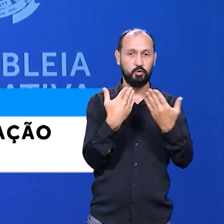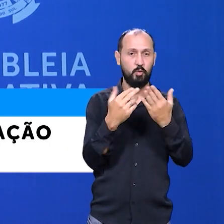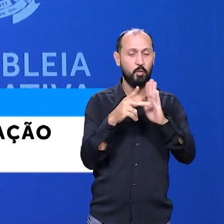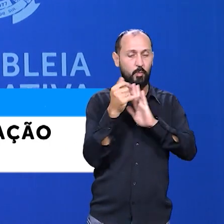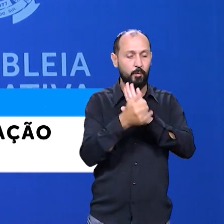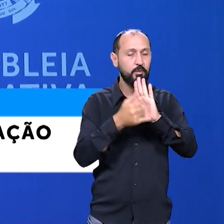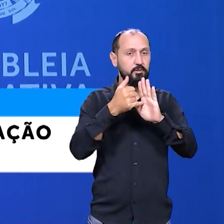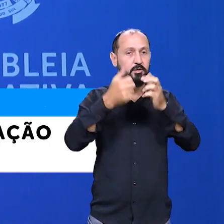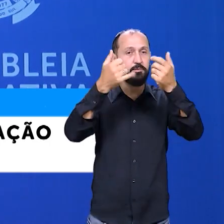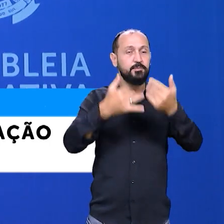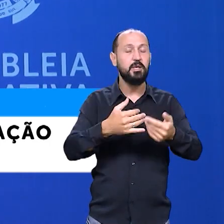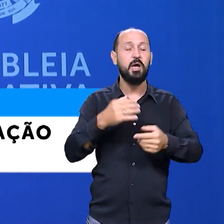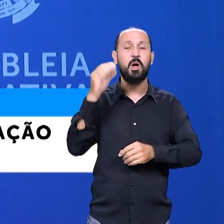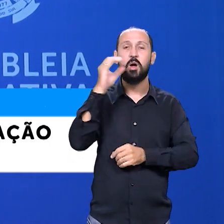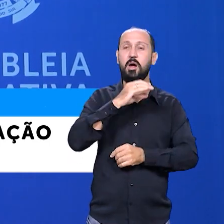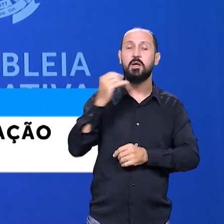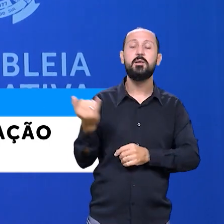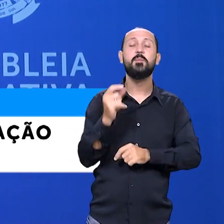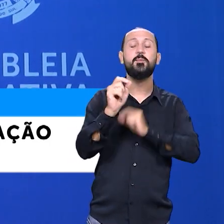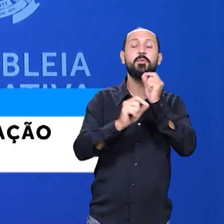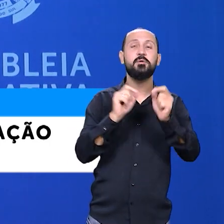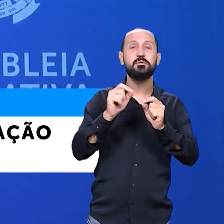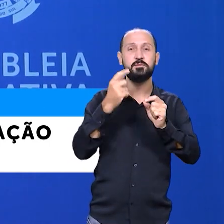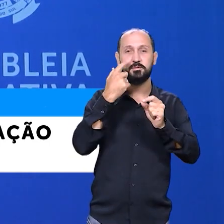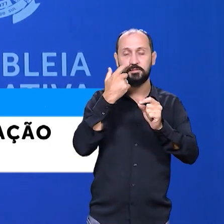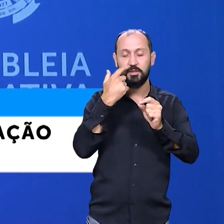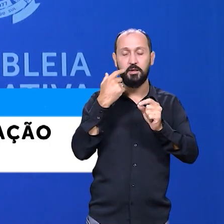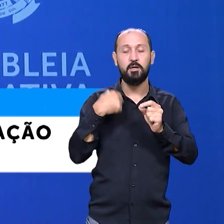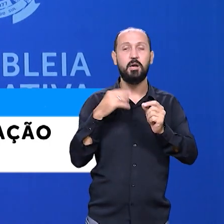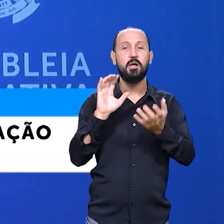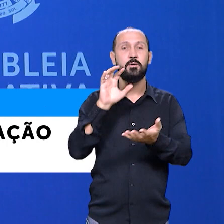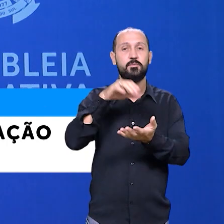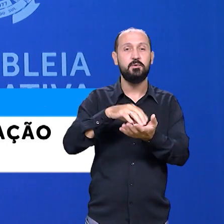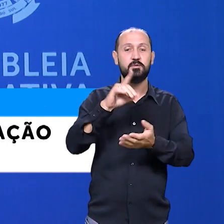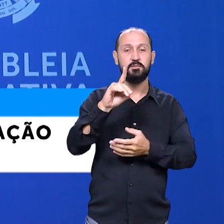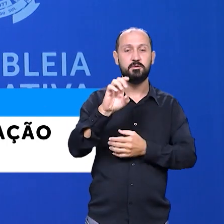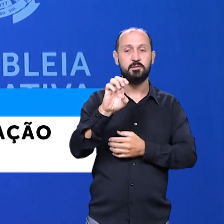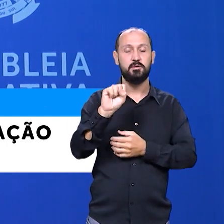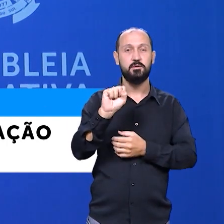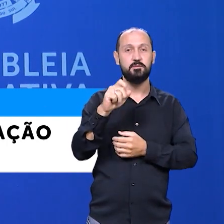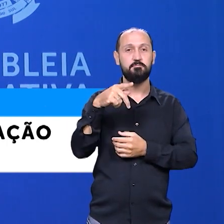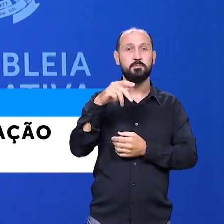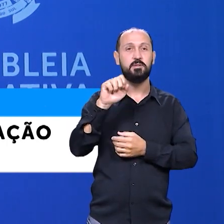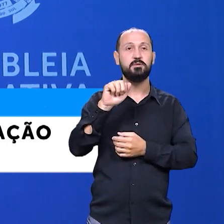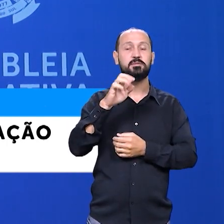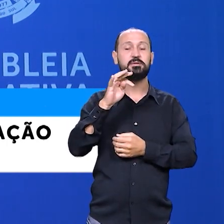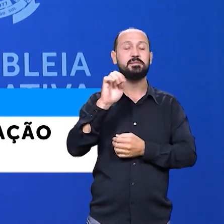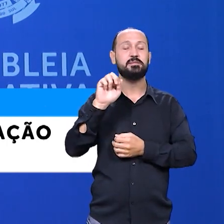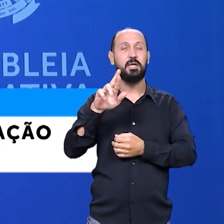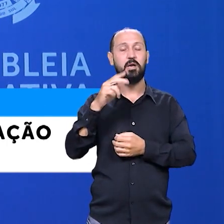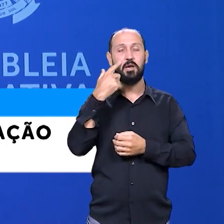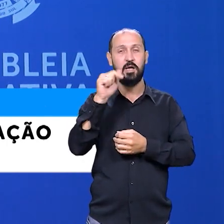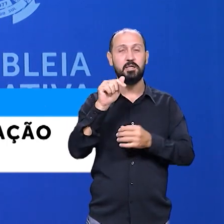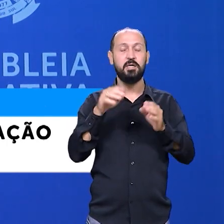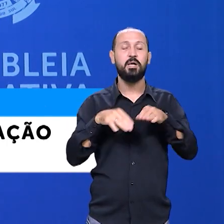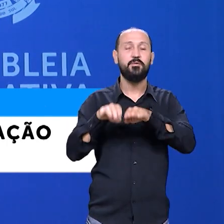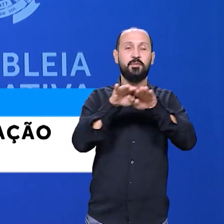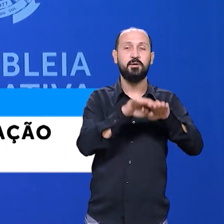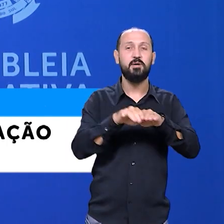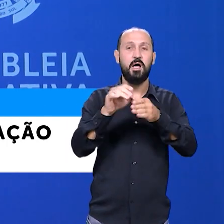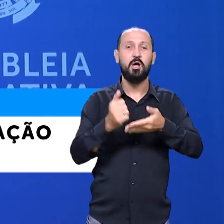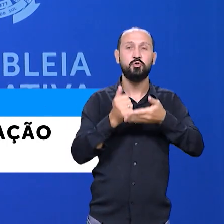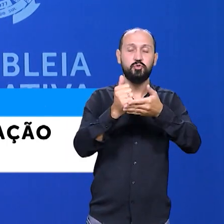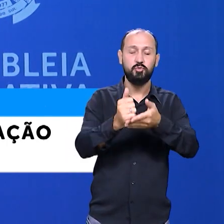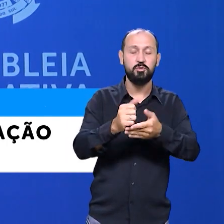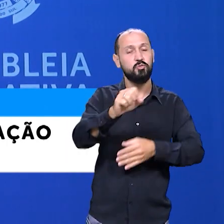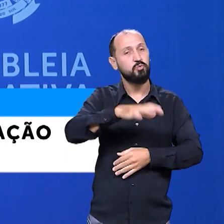segunda discussão o projeto que declara de utilidade pública a Fraternidade Despertar, com sede em Campo Grande. A